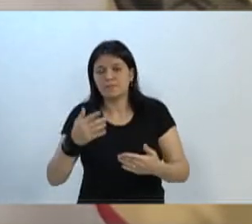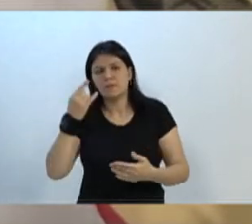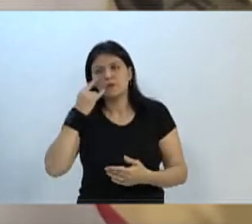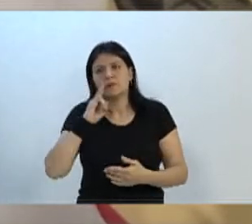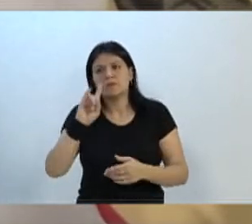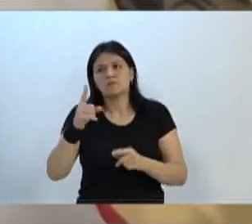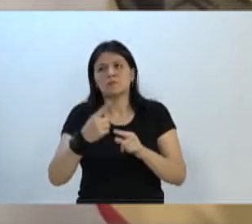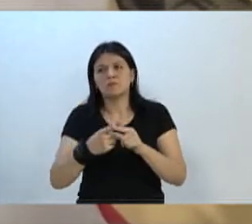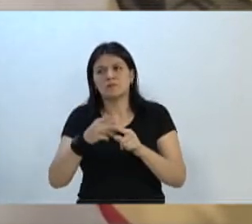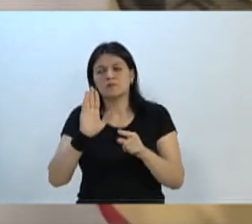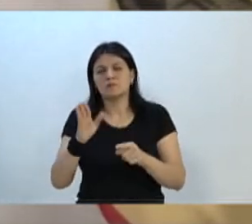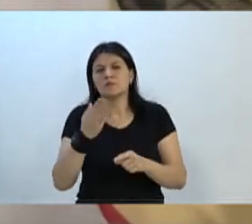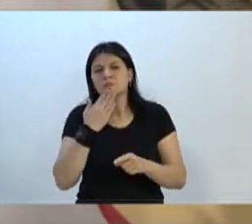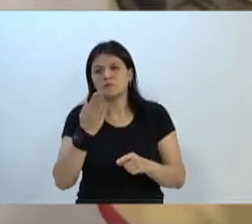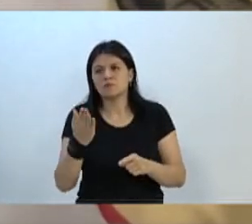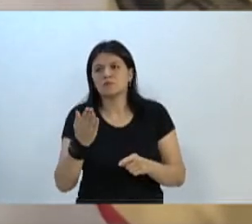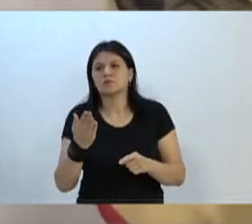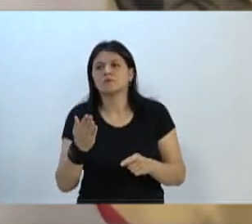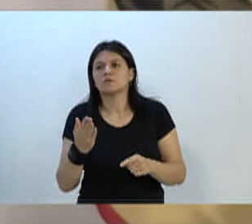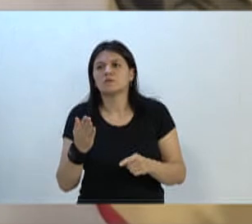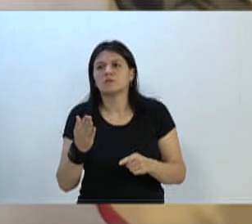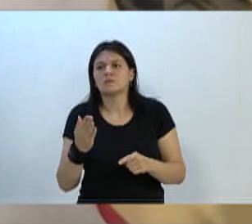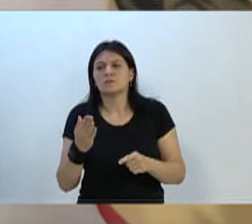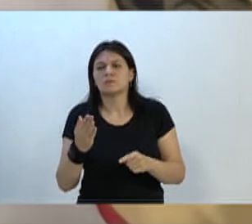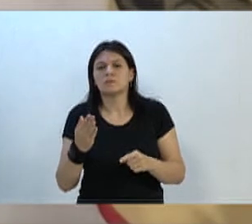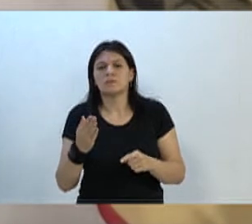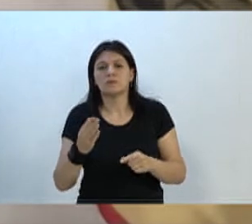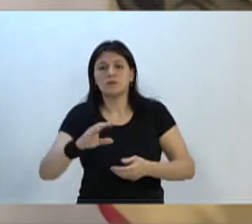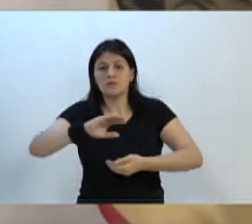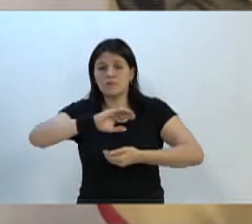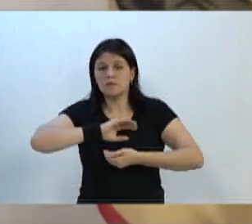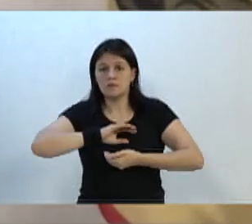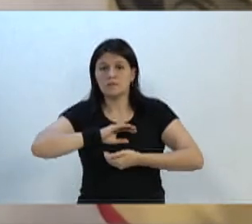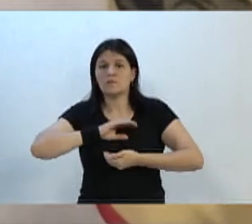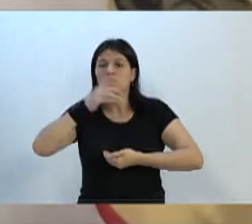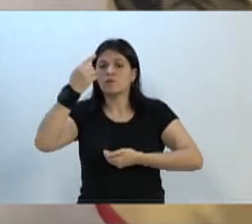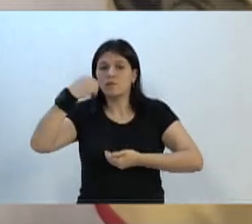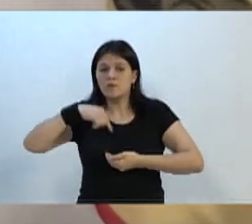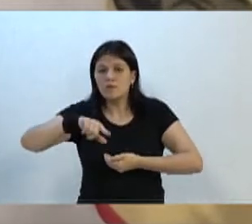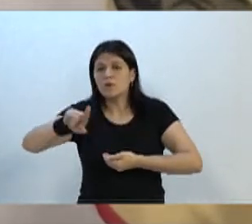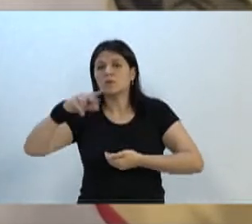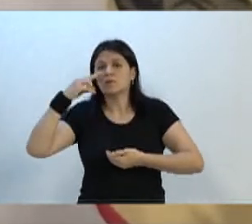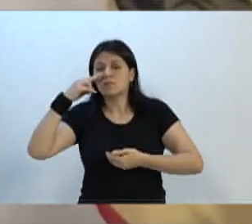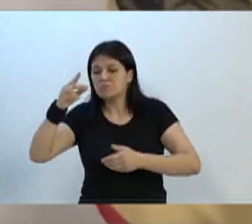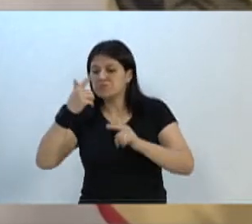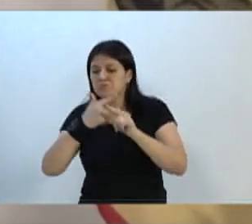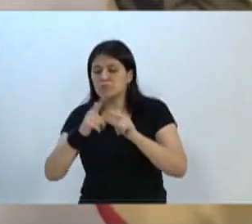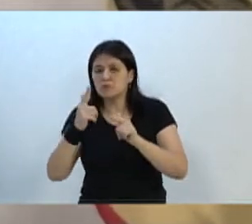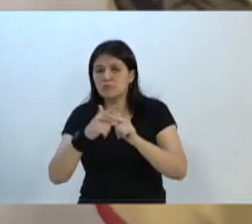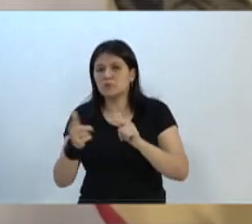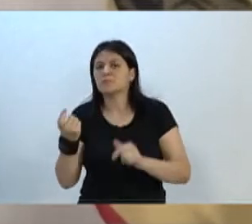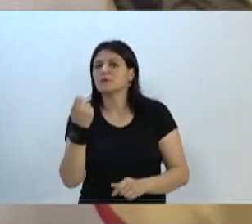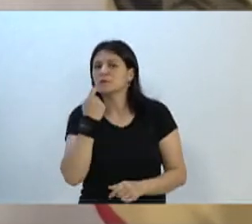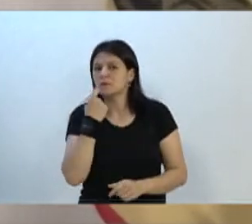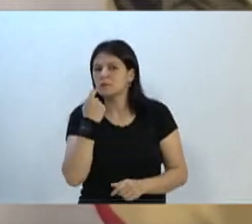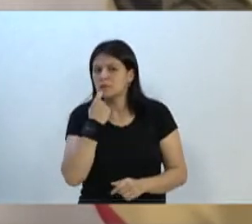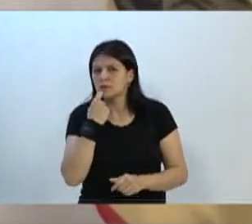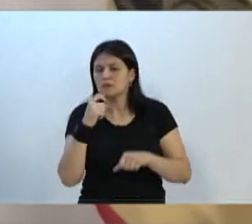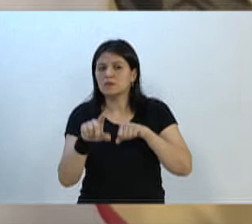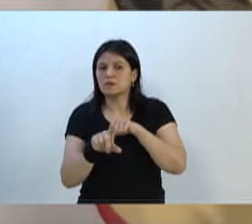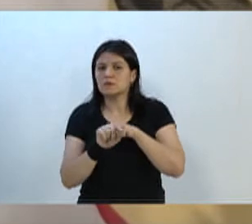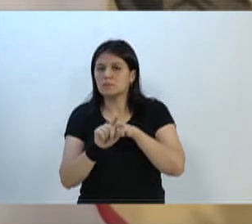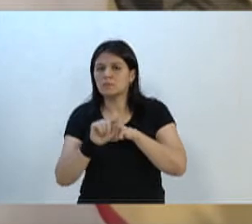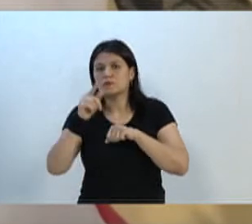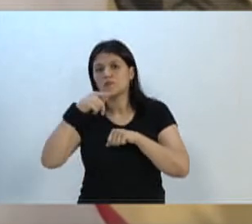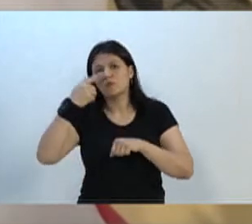pedi e falei a Defesa Civil teve lá viu todo o problema e sexta-feira na Semed eu